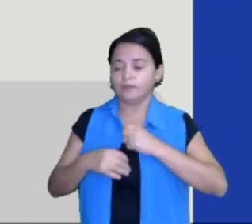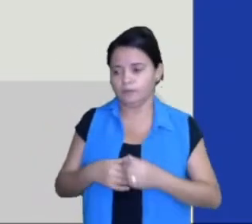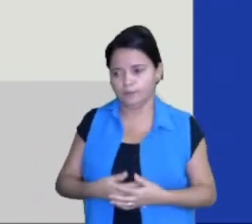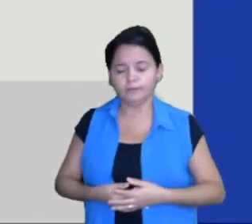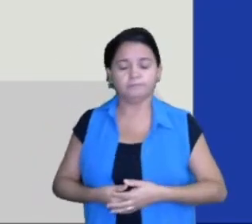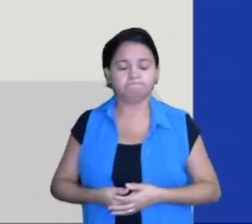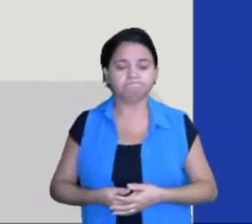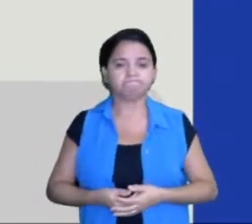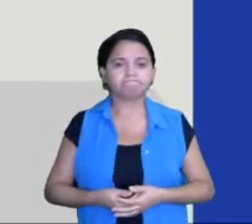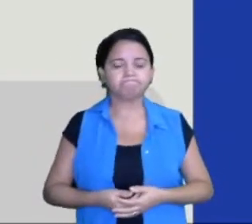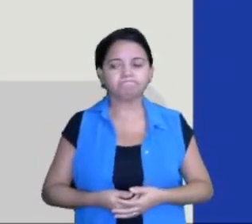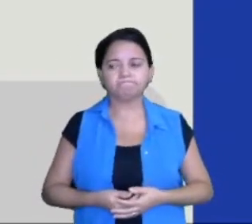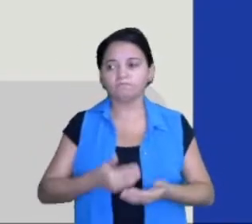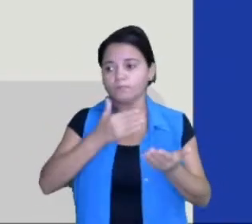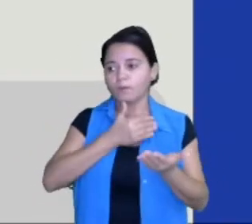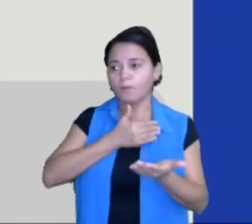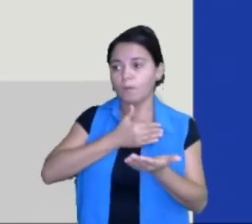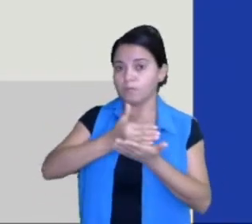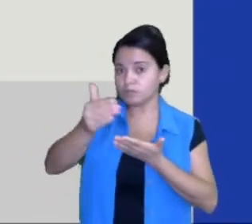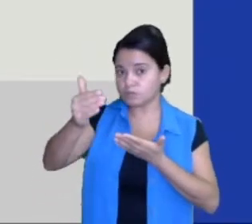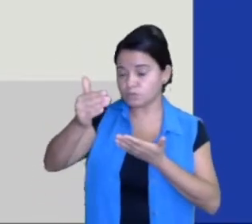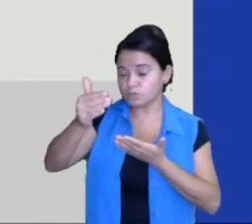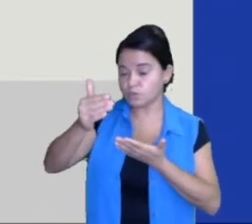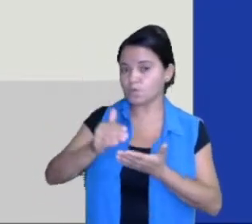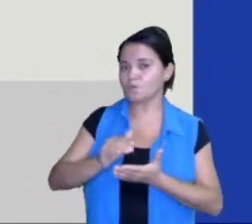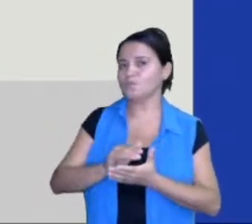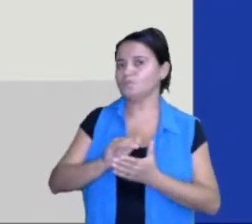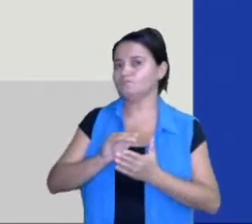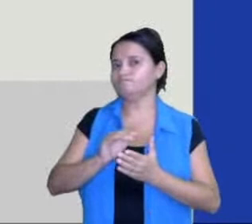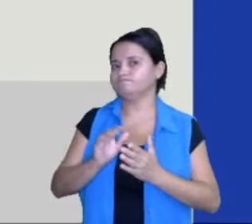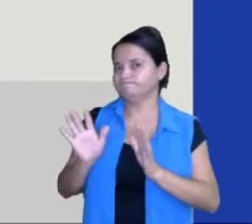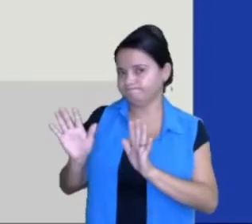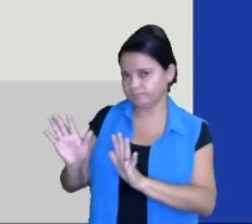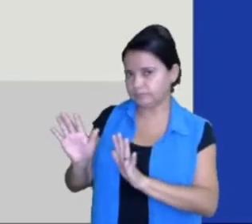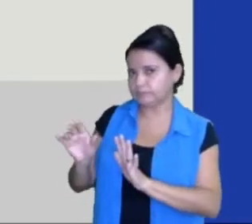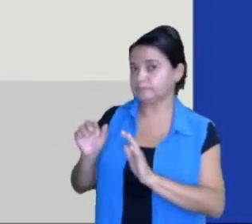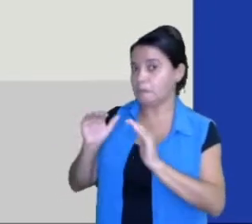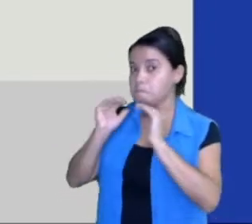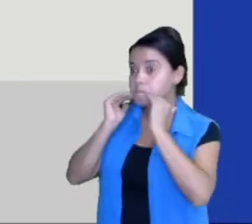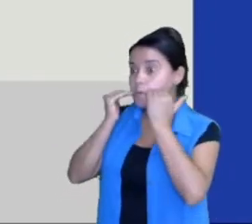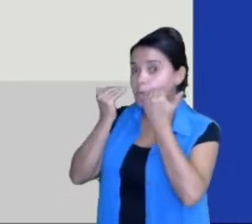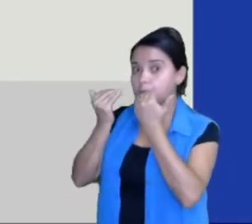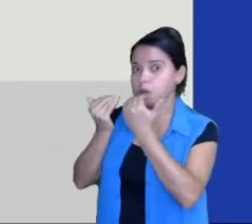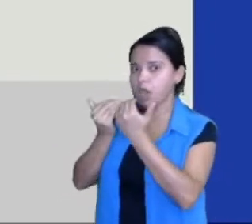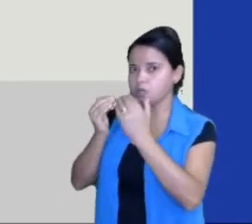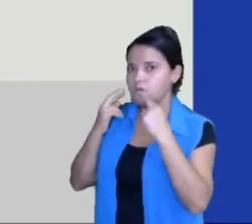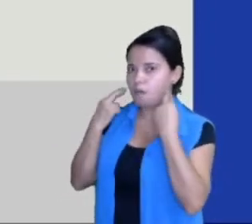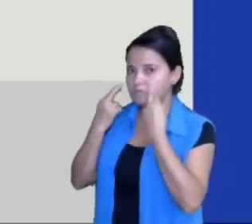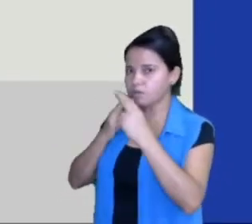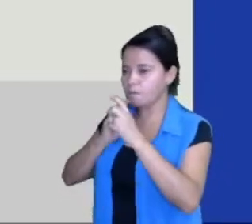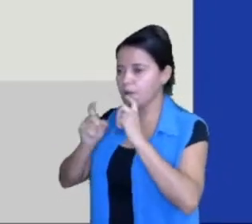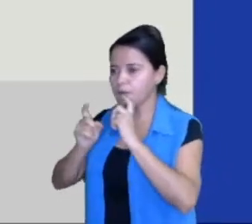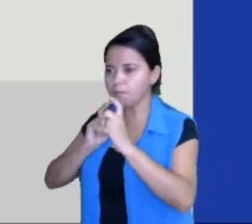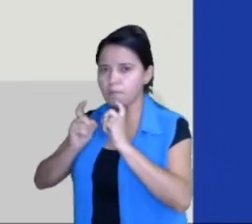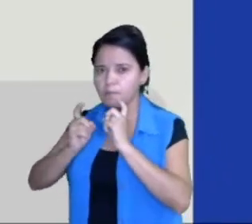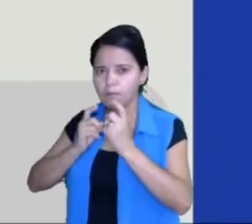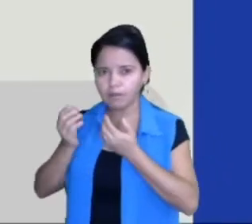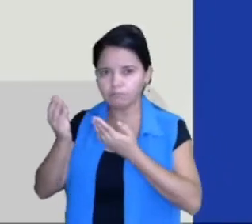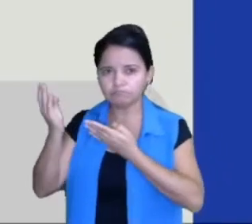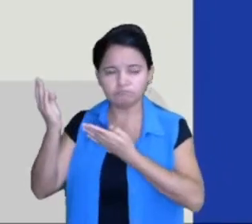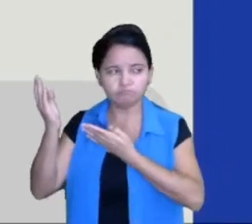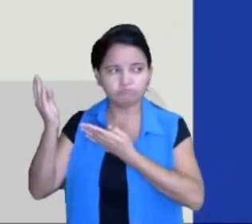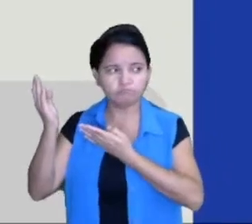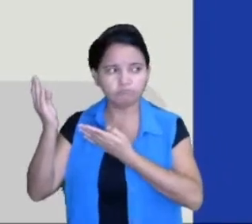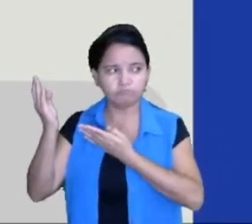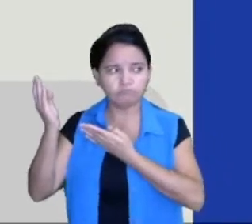pessoal, começaram então, nesse primeiro congresso, a fazer críticas, né? Por